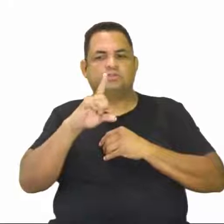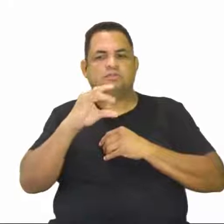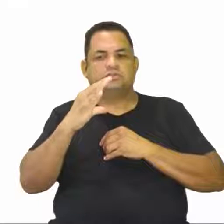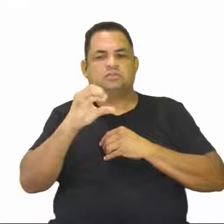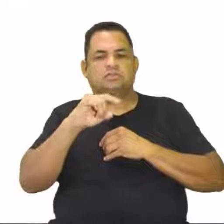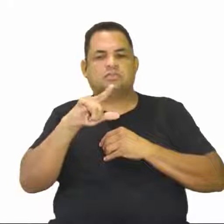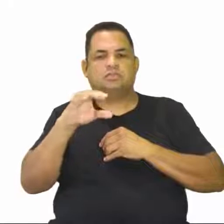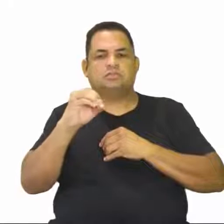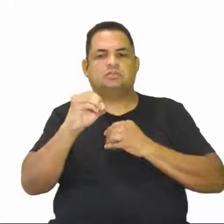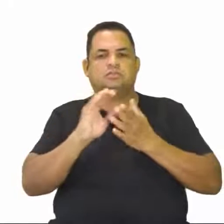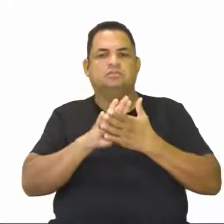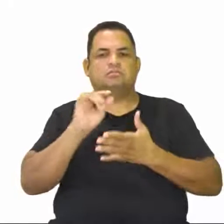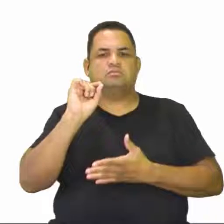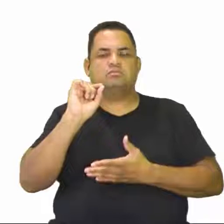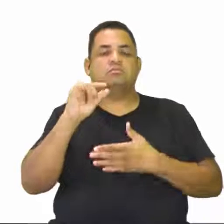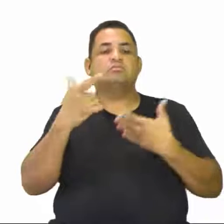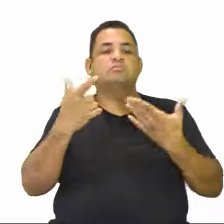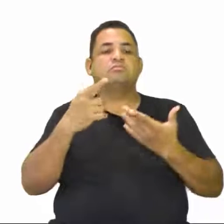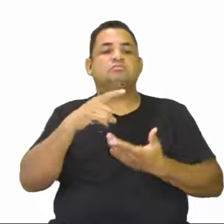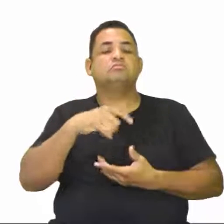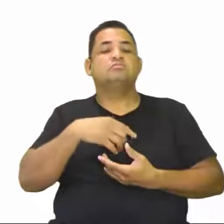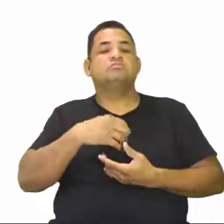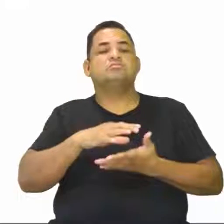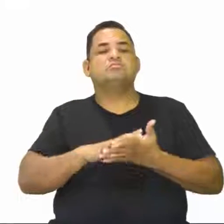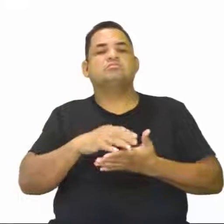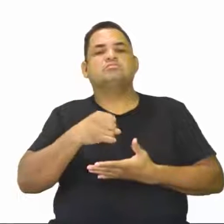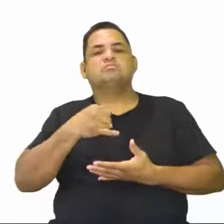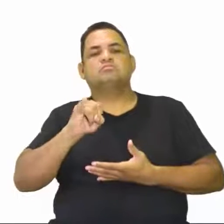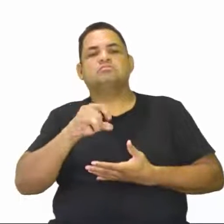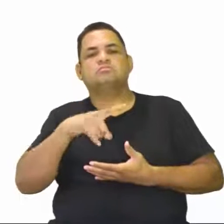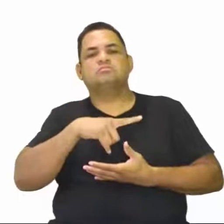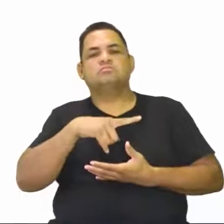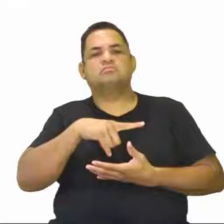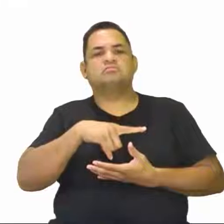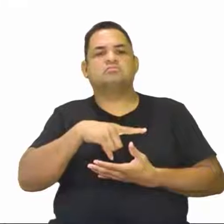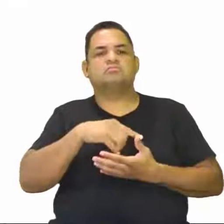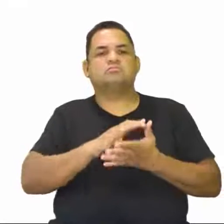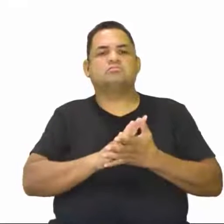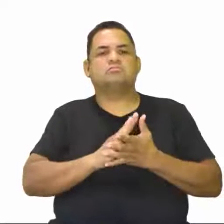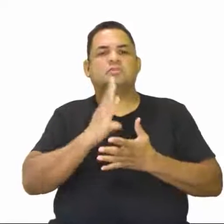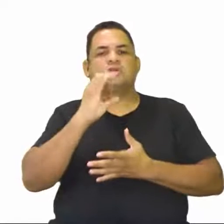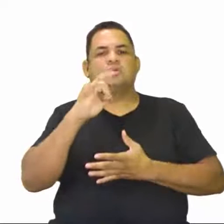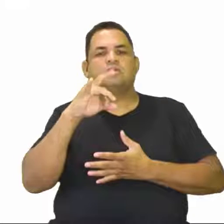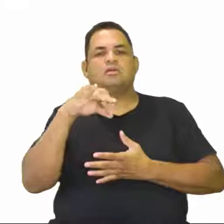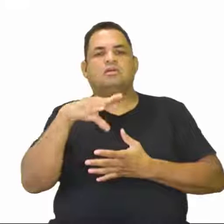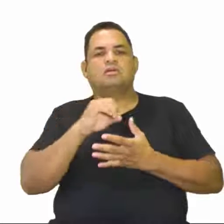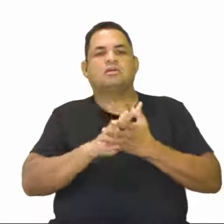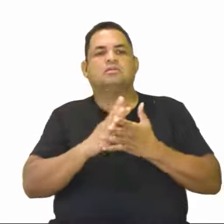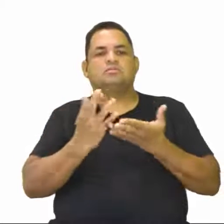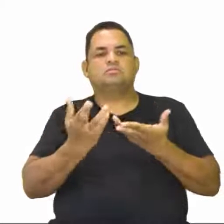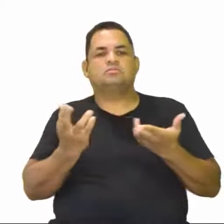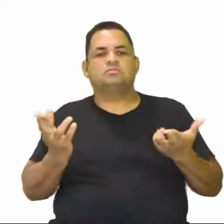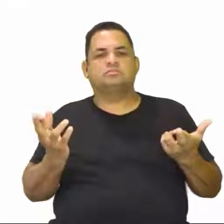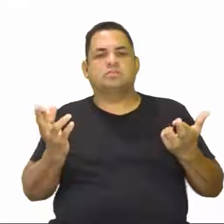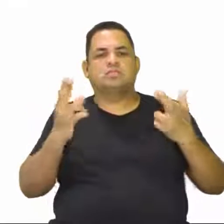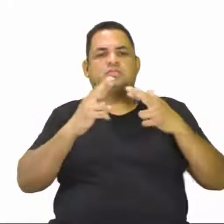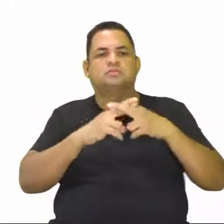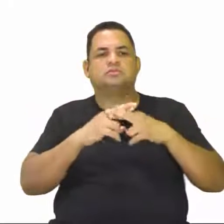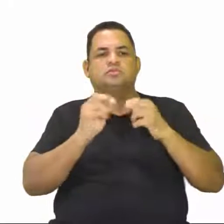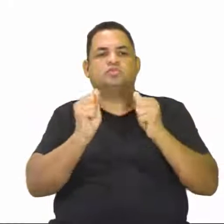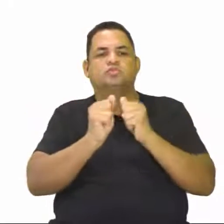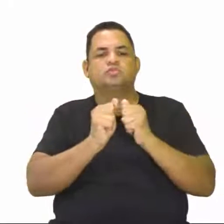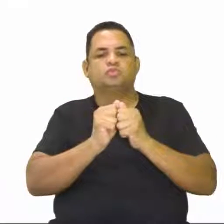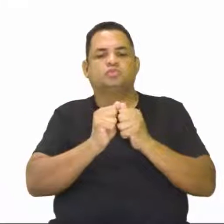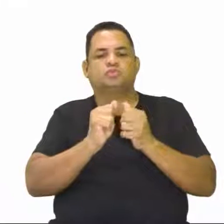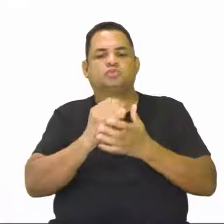E aí, professor, o senhor acha que se a gente tiver o cálcio reagindo com o oxigênio, formando o produto aqui, que é o óxido de